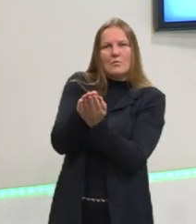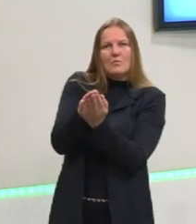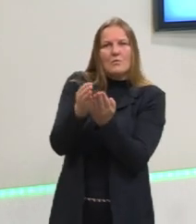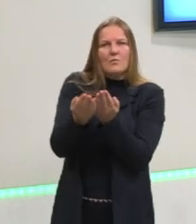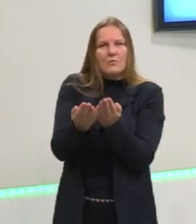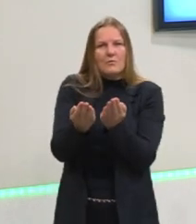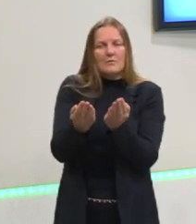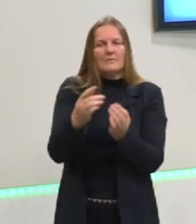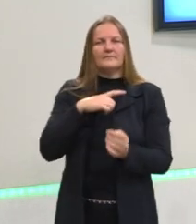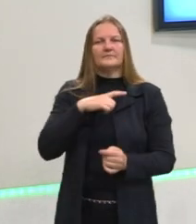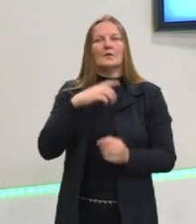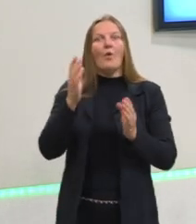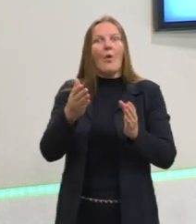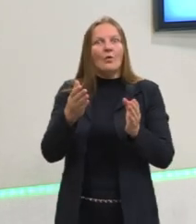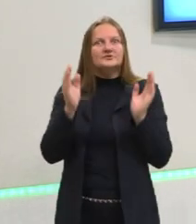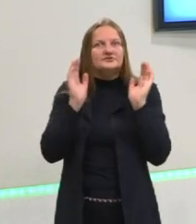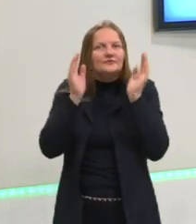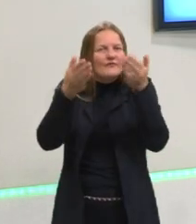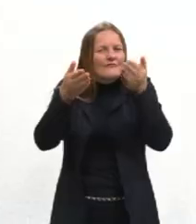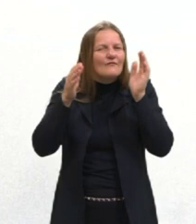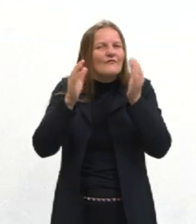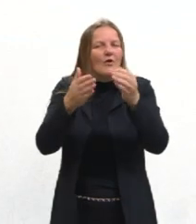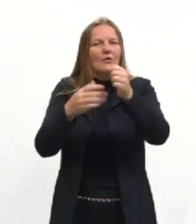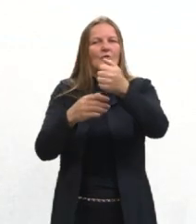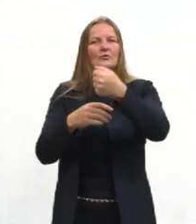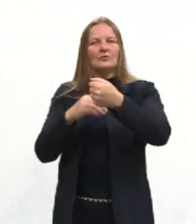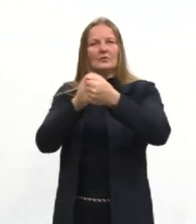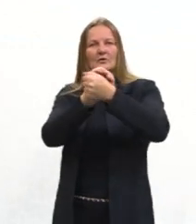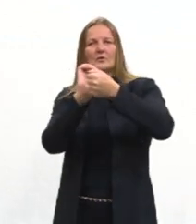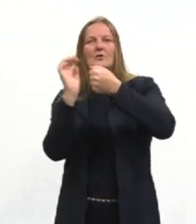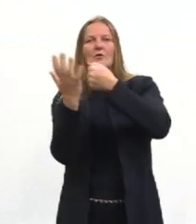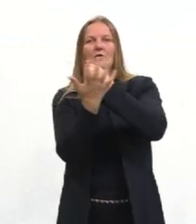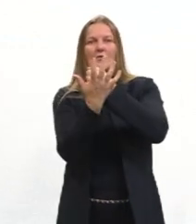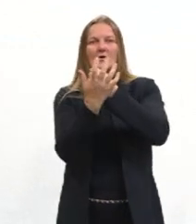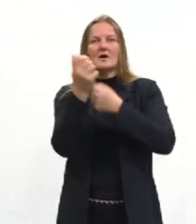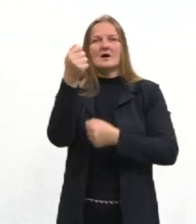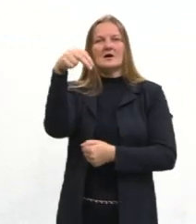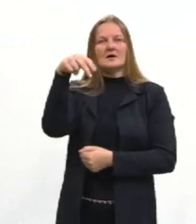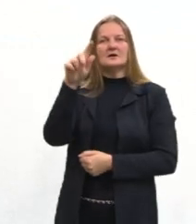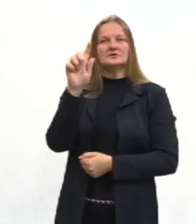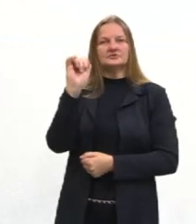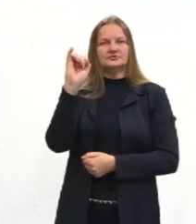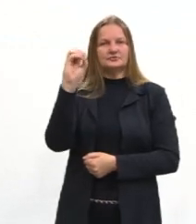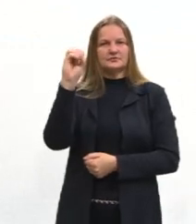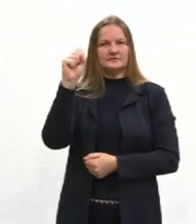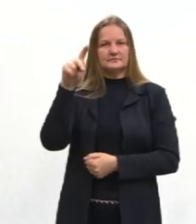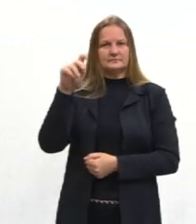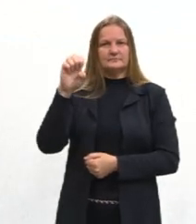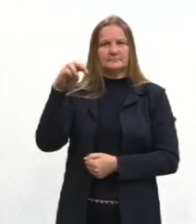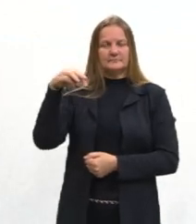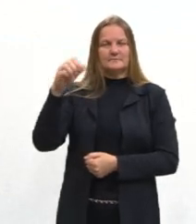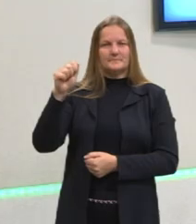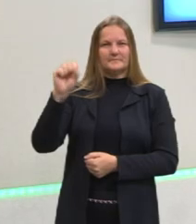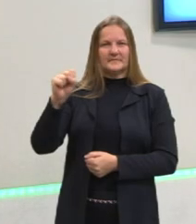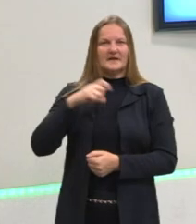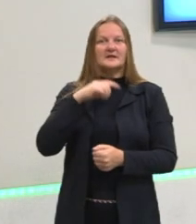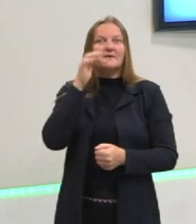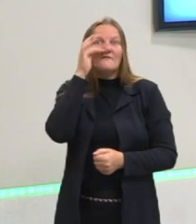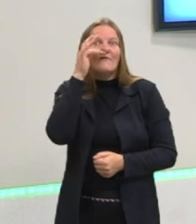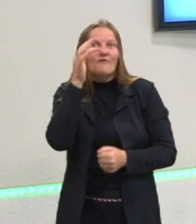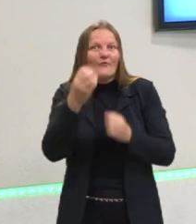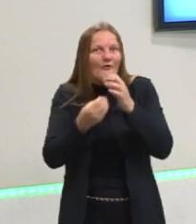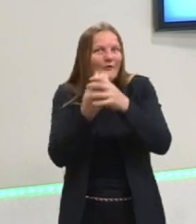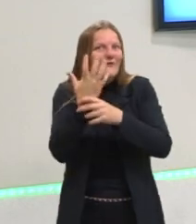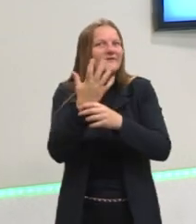nas angiospermas tá esse grupo mais atual aqui de plantas as angiospermas que tem flores